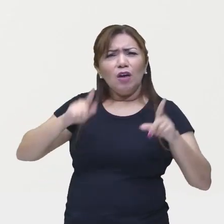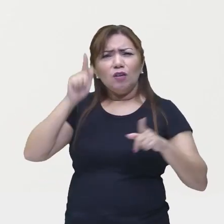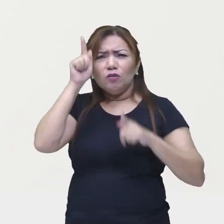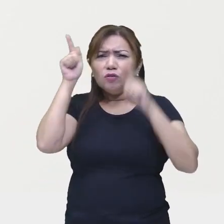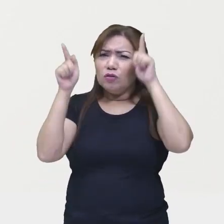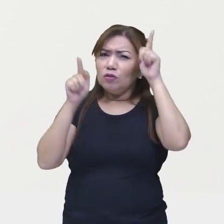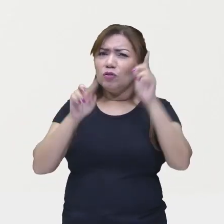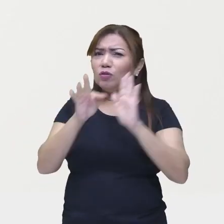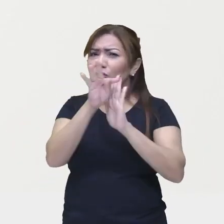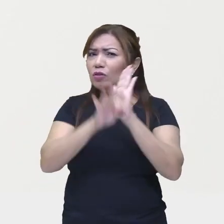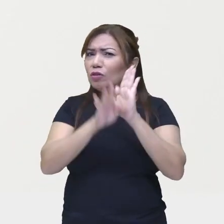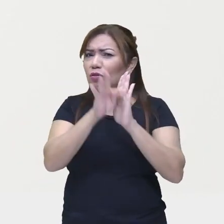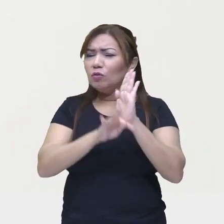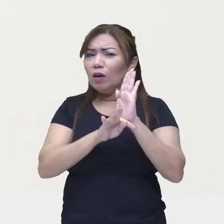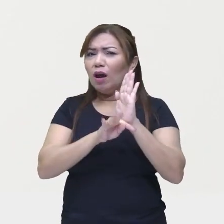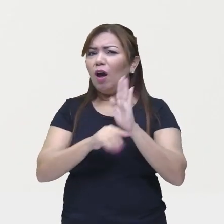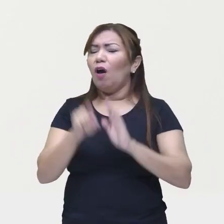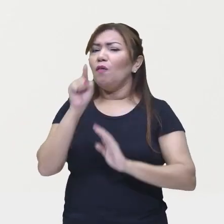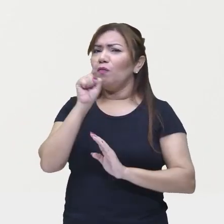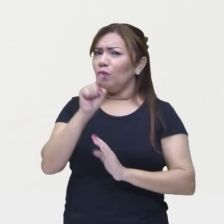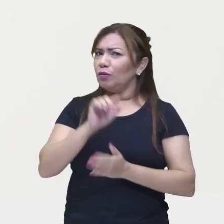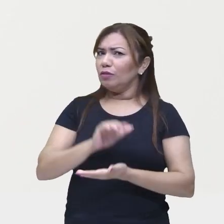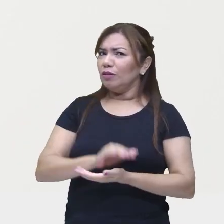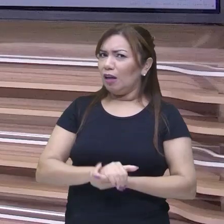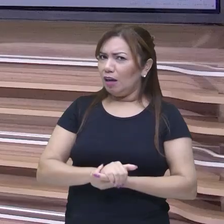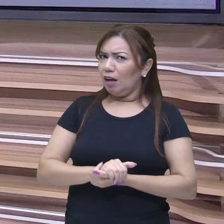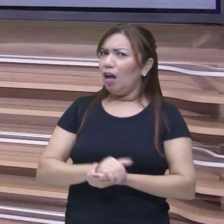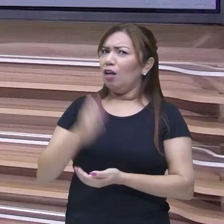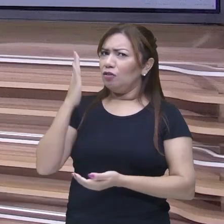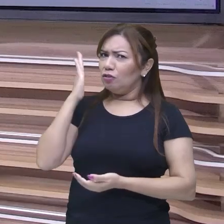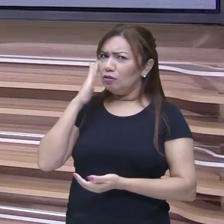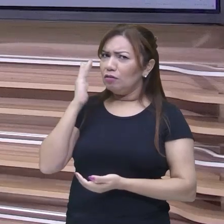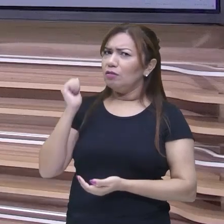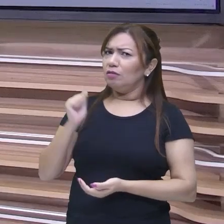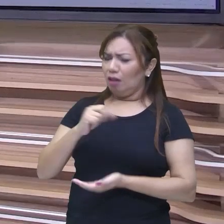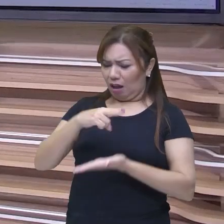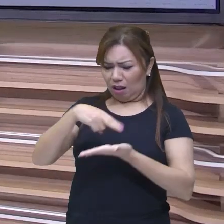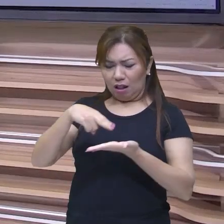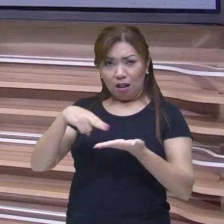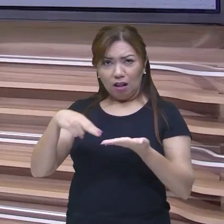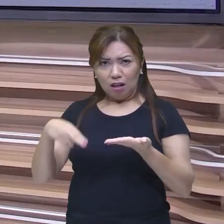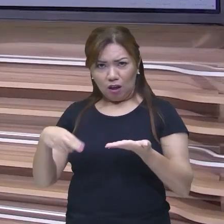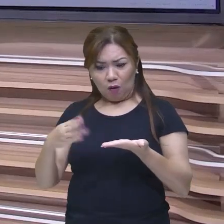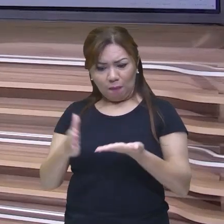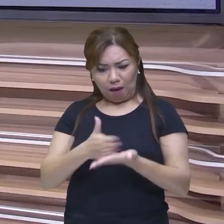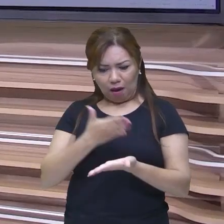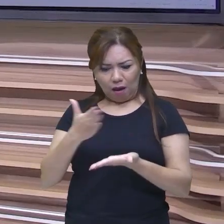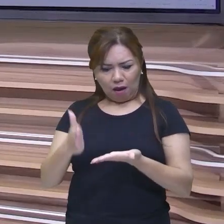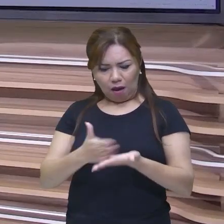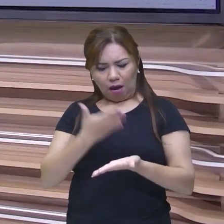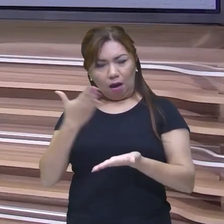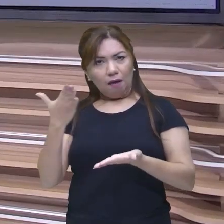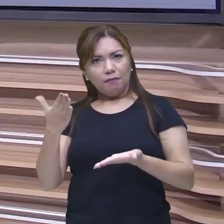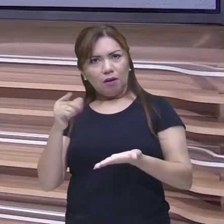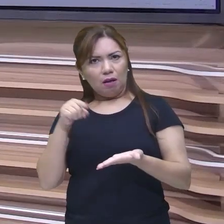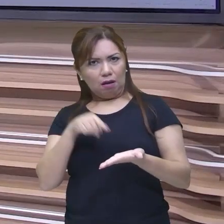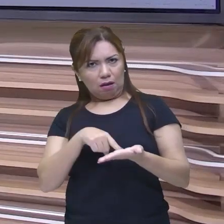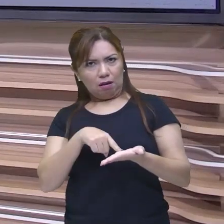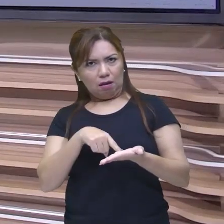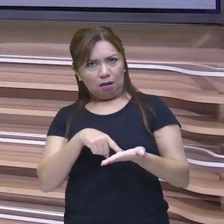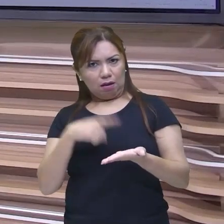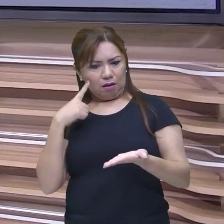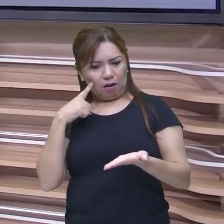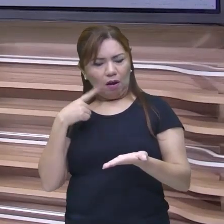textuais. Você já leu uma revista e dentro dessa revista, por um